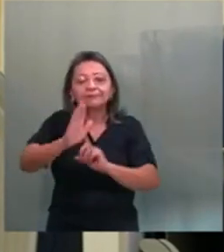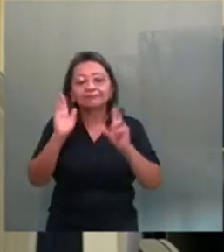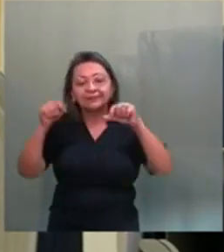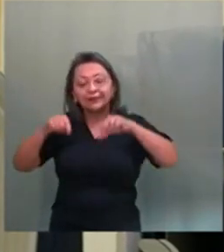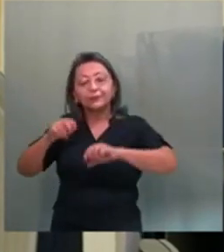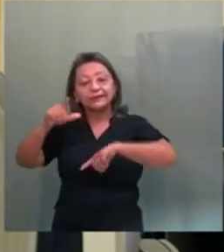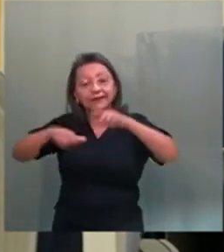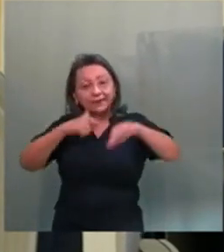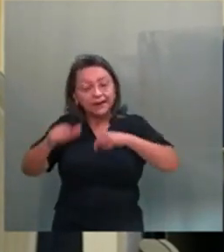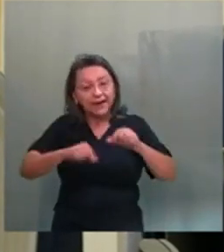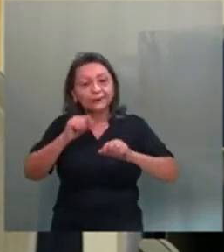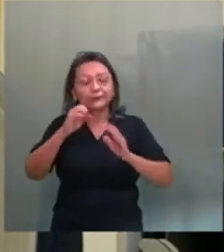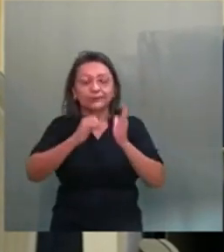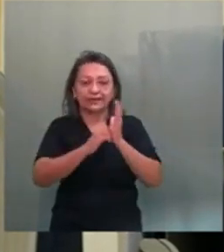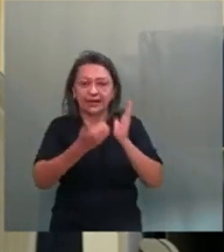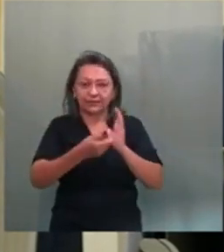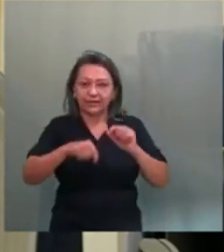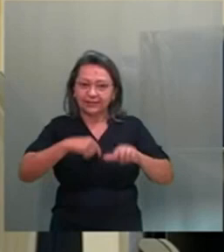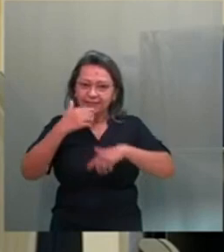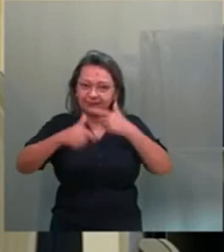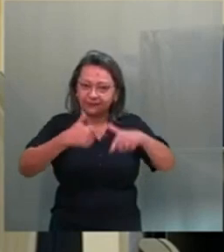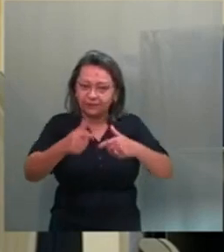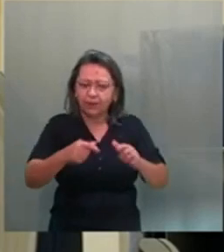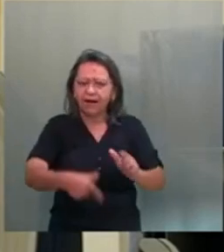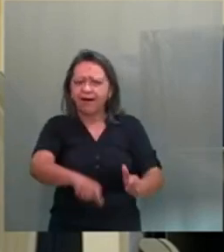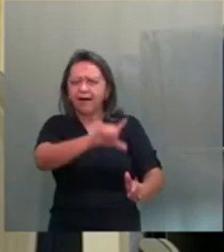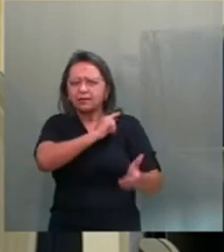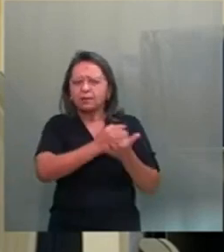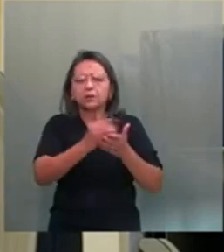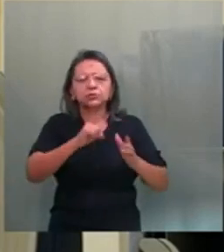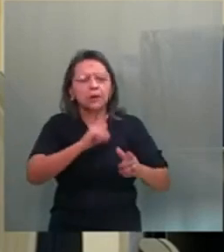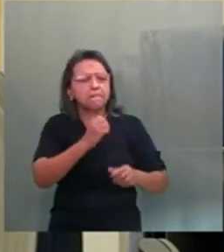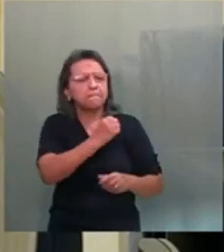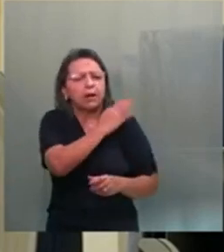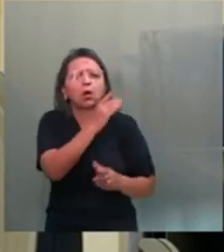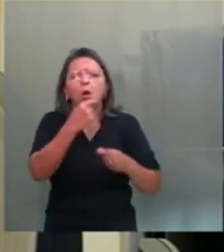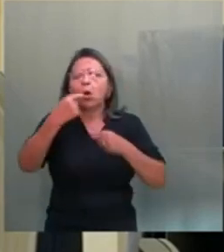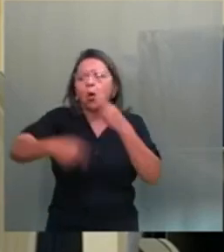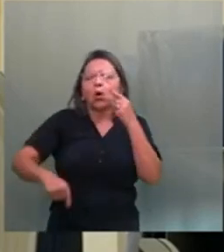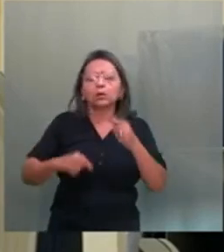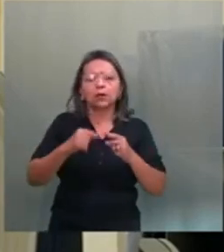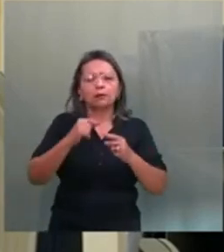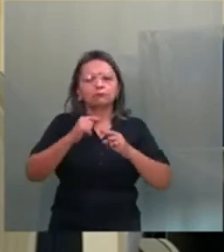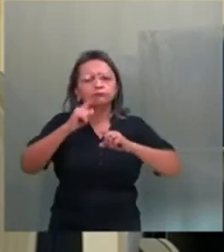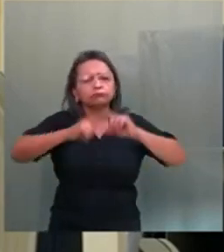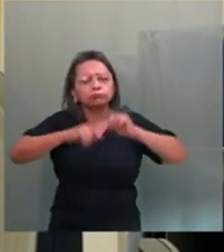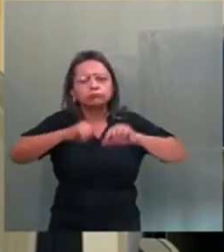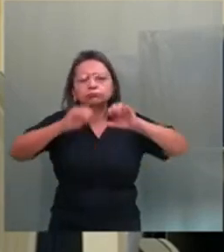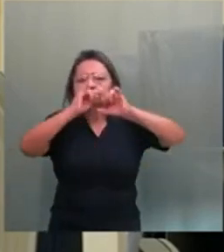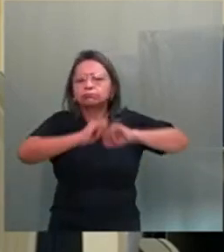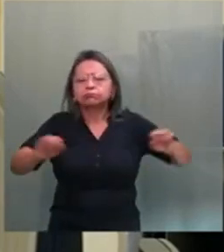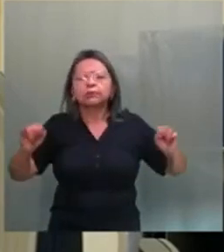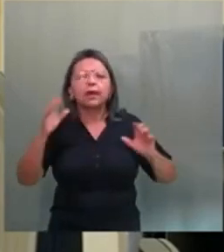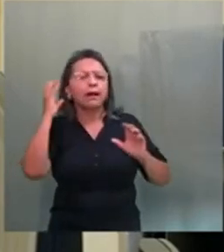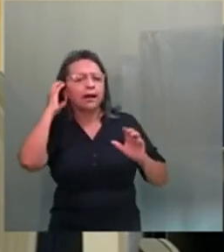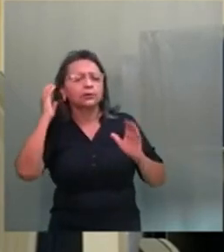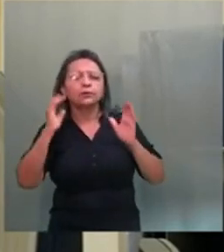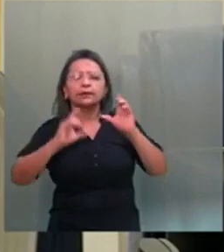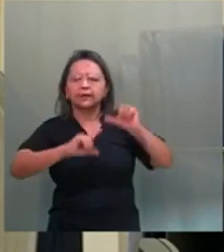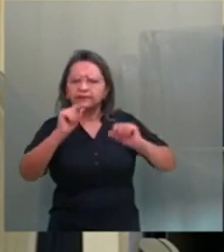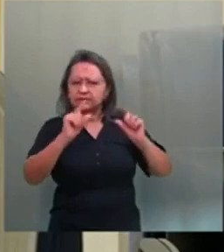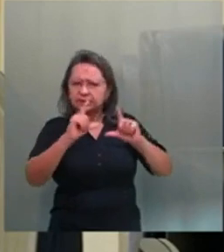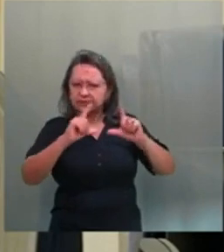que aqui se desenvolve. No começo, havia preconceito contra o material noticioso produzido pela agência e pela rádio.